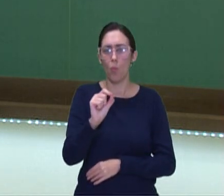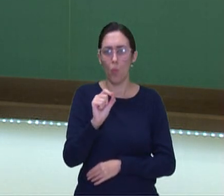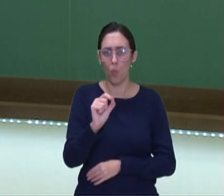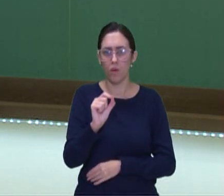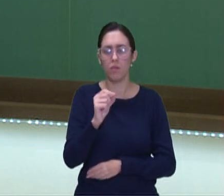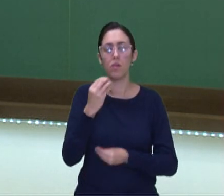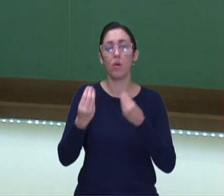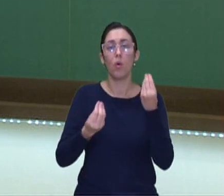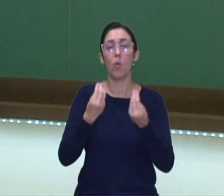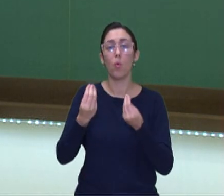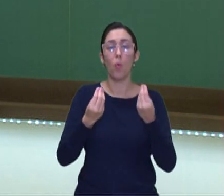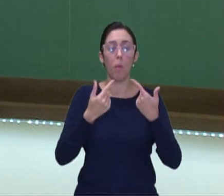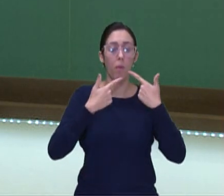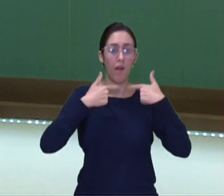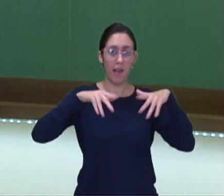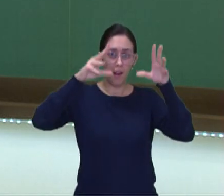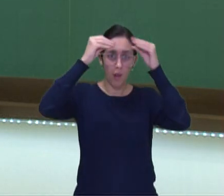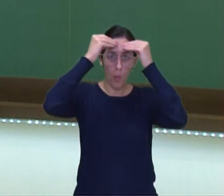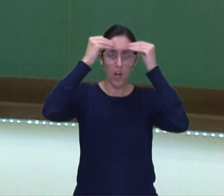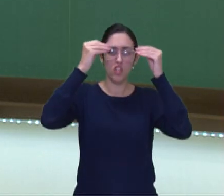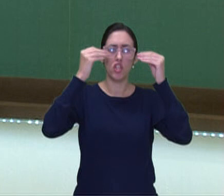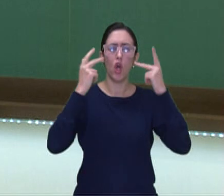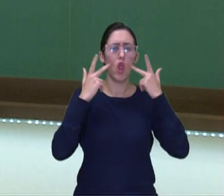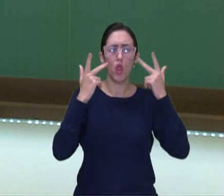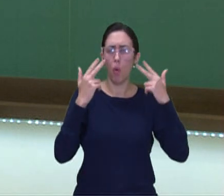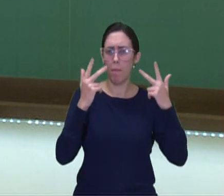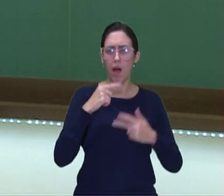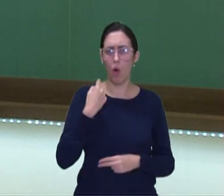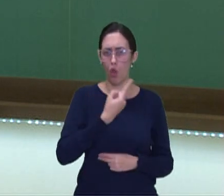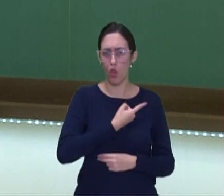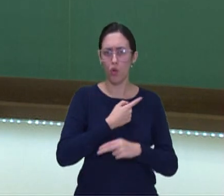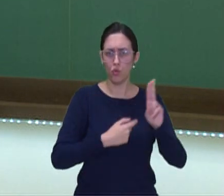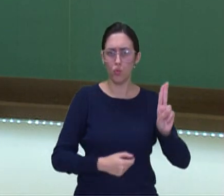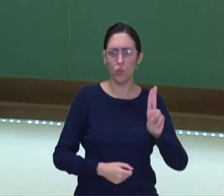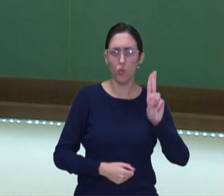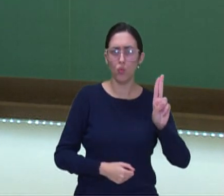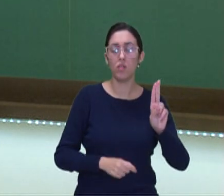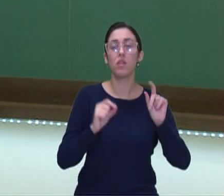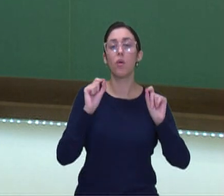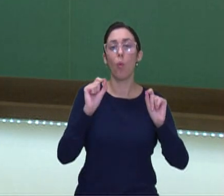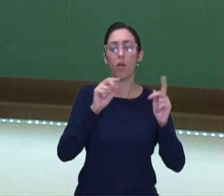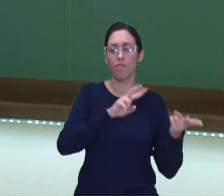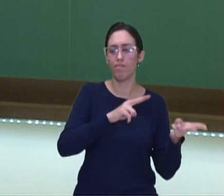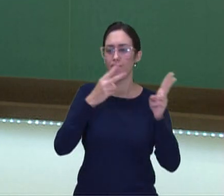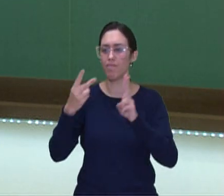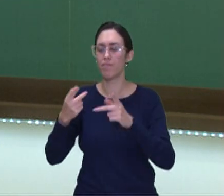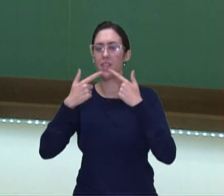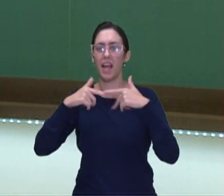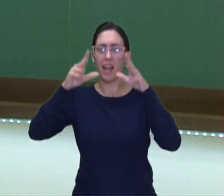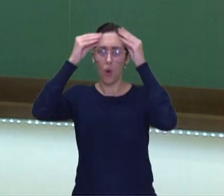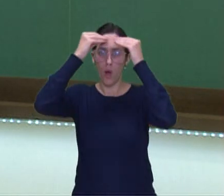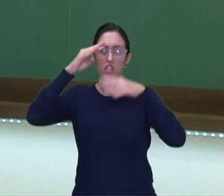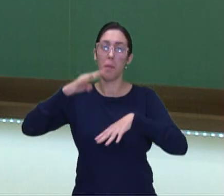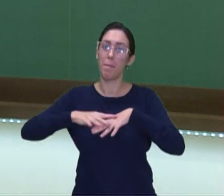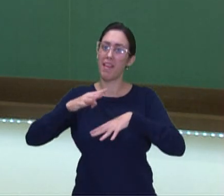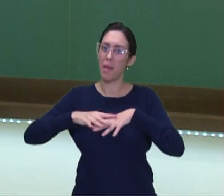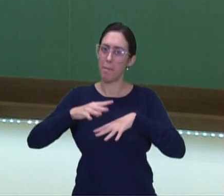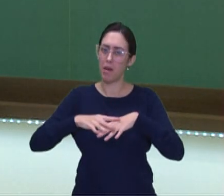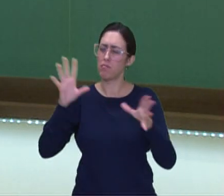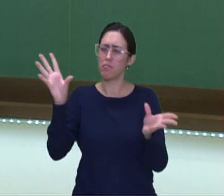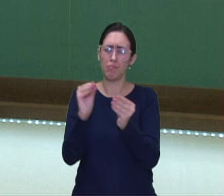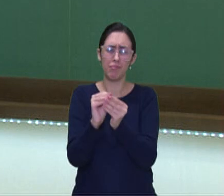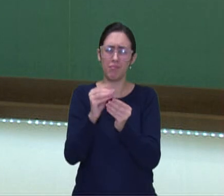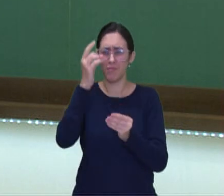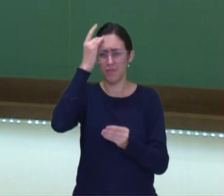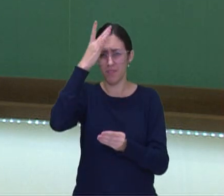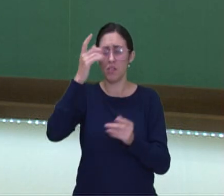transformar a linguagem usual, linguagem normal, a linguagem natural, em linguagem matemática de forma bem resumida? Só você